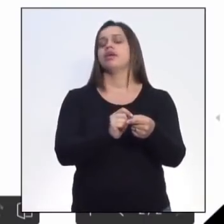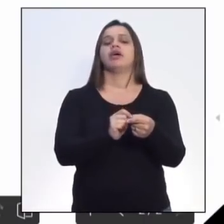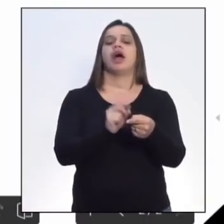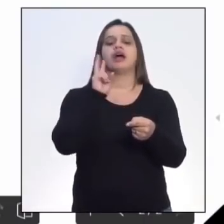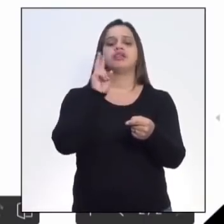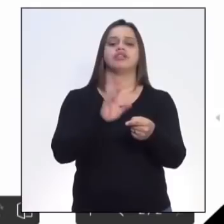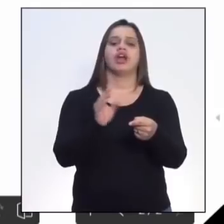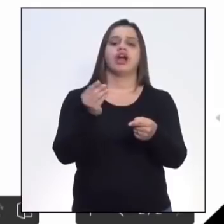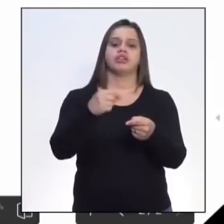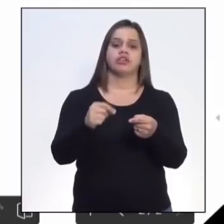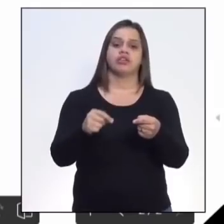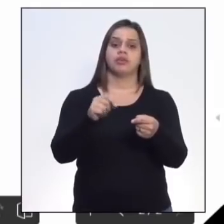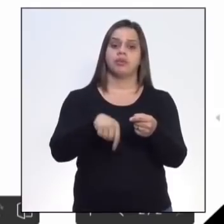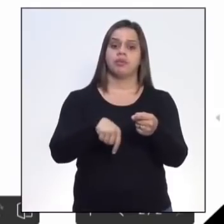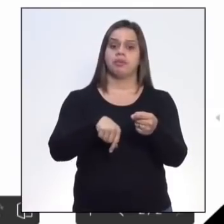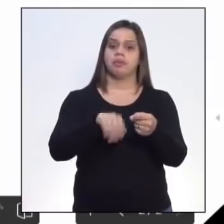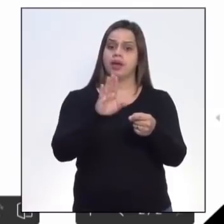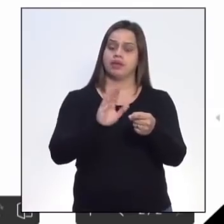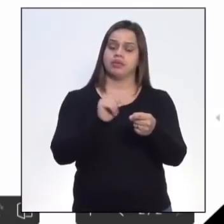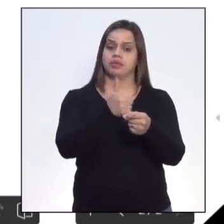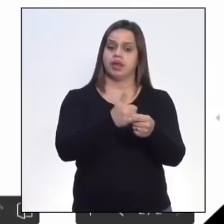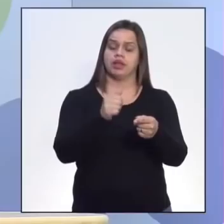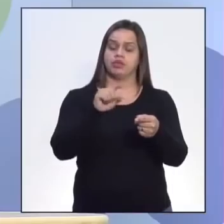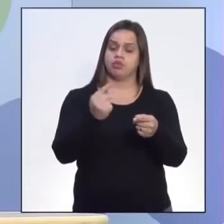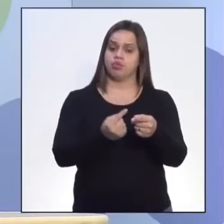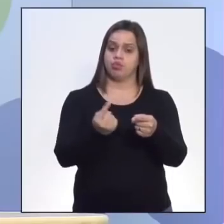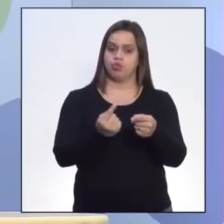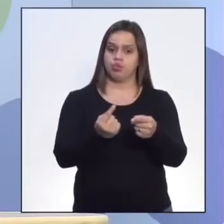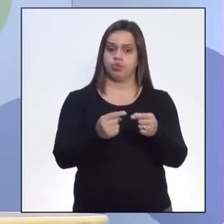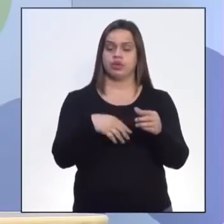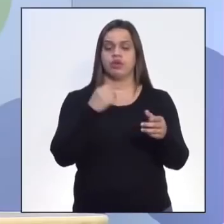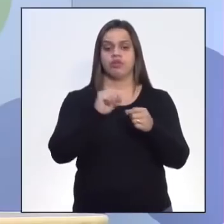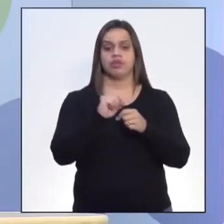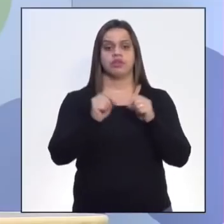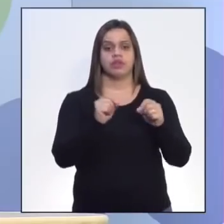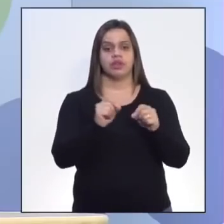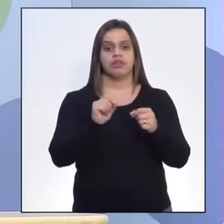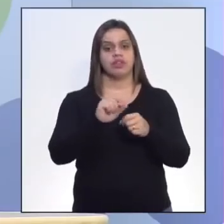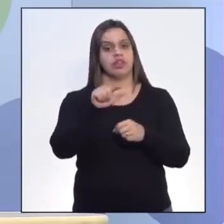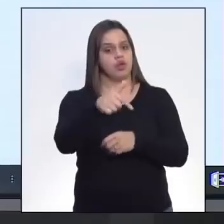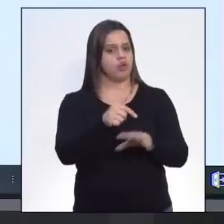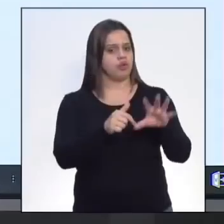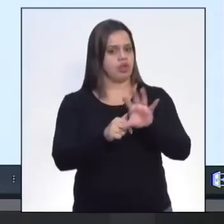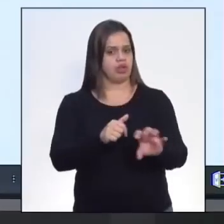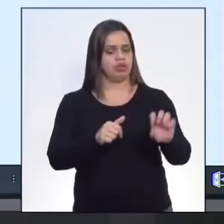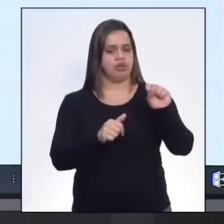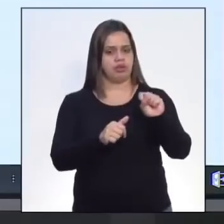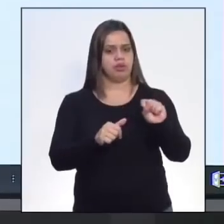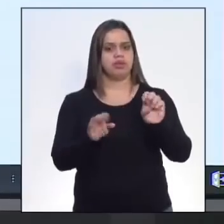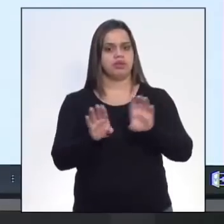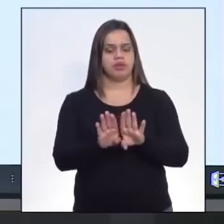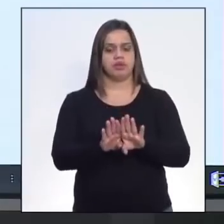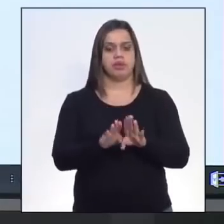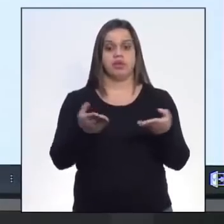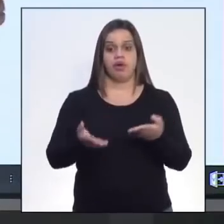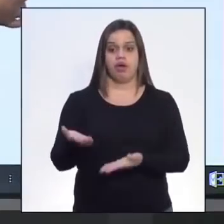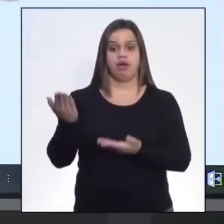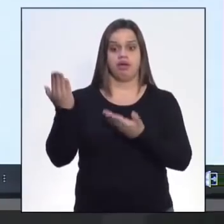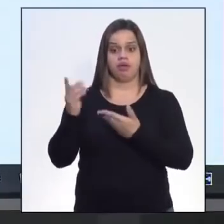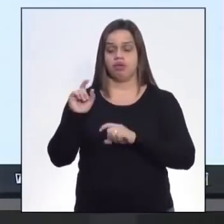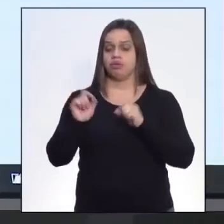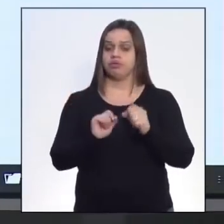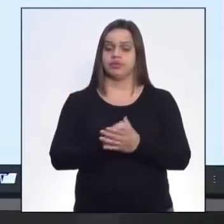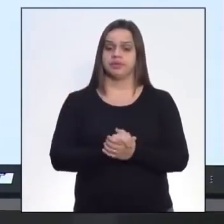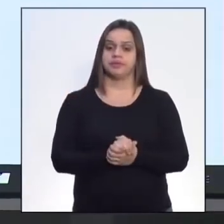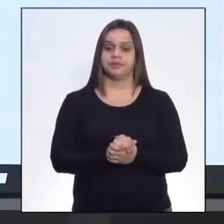aí, é mais próximo do 1, né? E aí você faria, sim, um outro arredondamento, né? Exatamente. Nesse caso, 0,